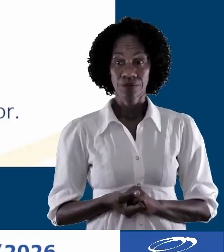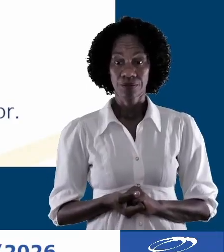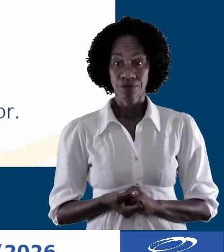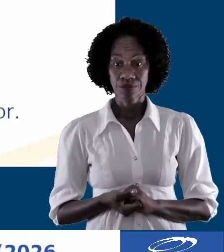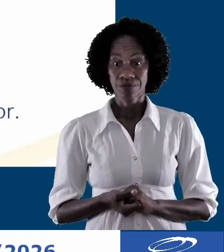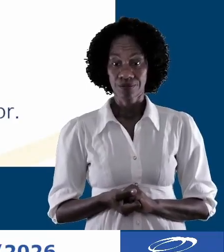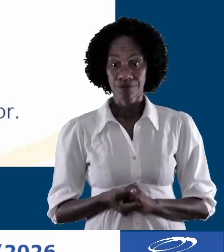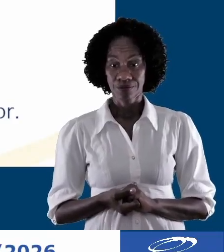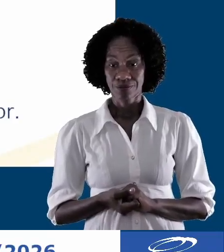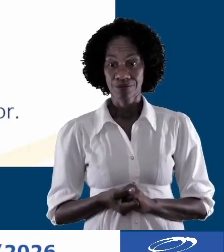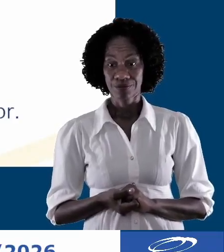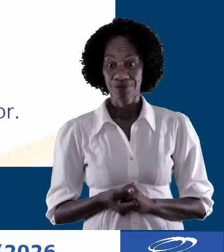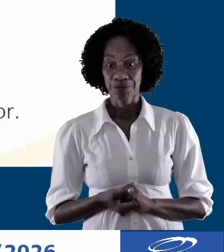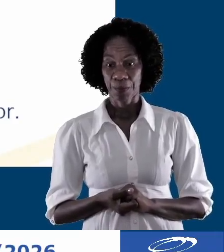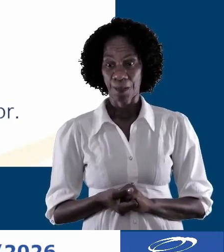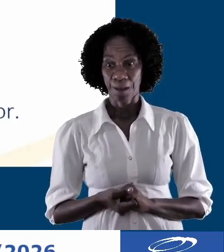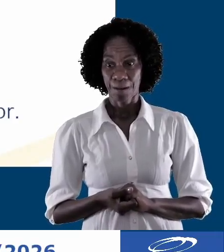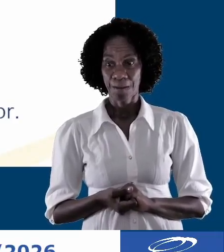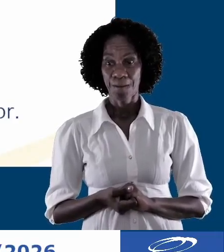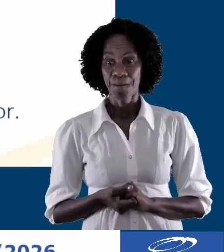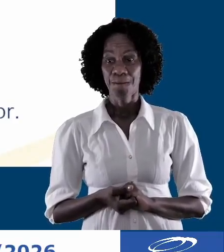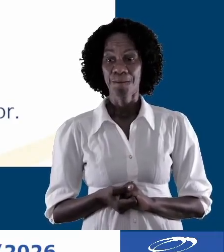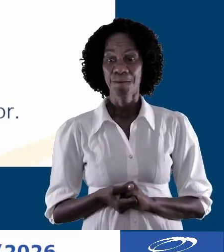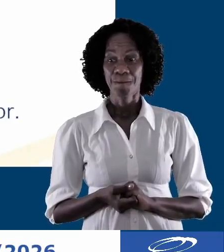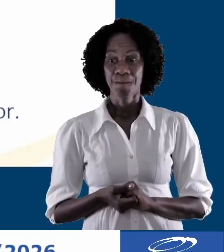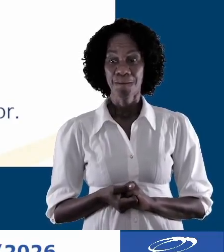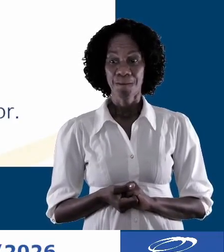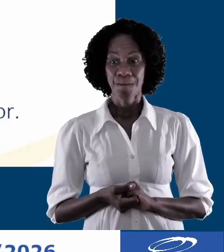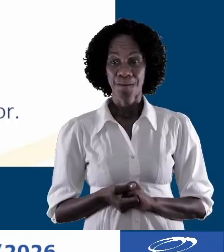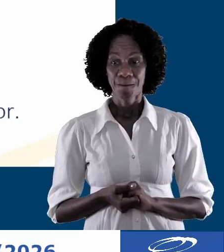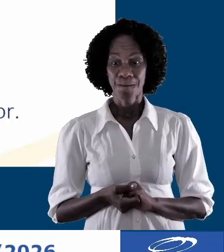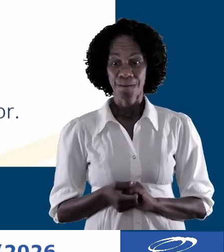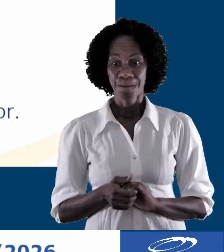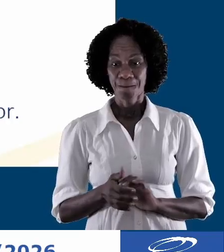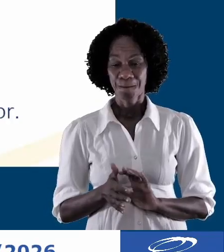na criança, quando há risco de déficit neurológico e de deformidade.